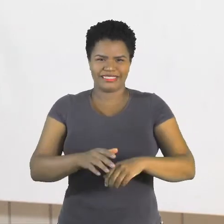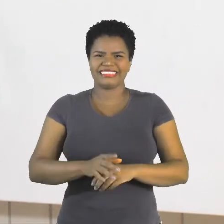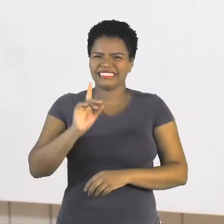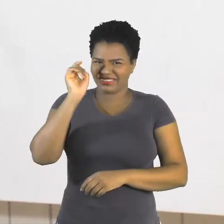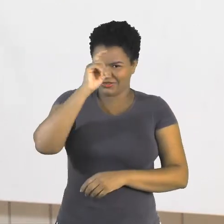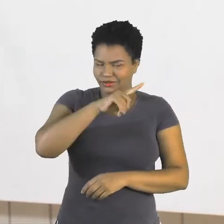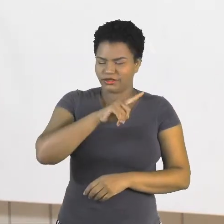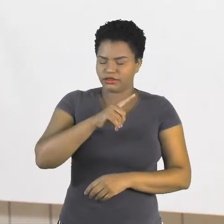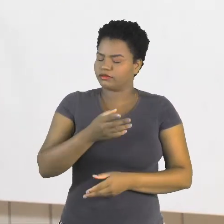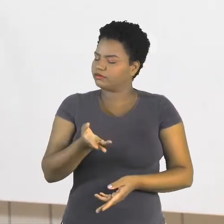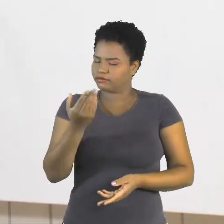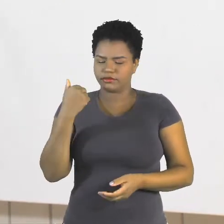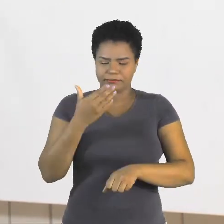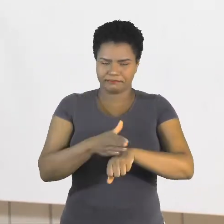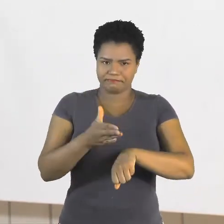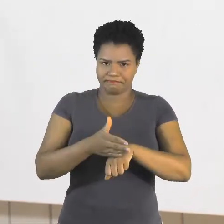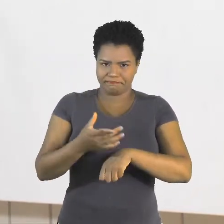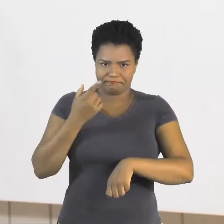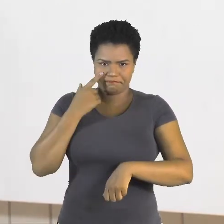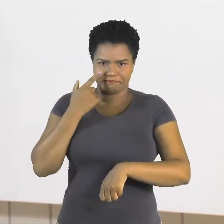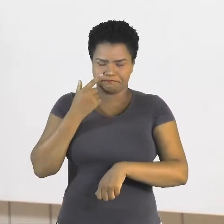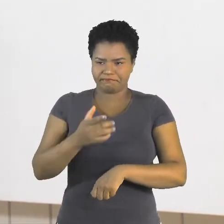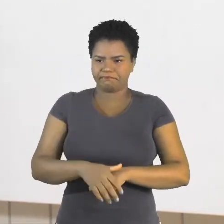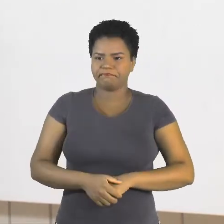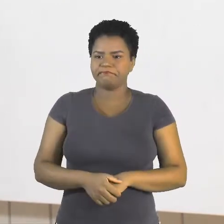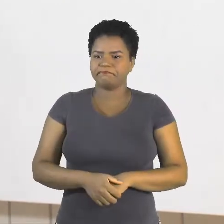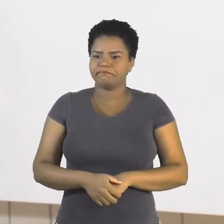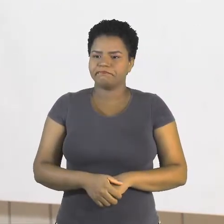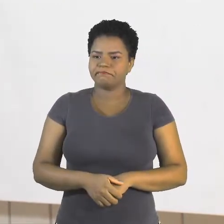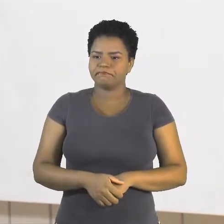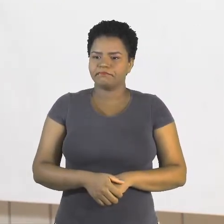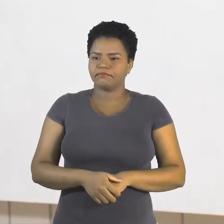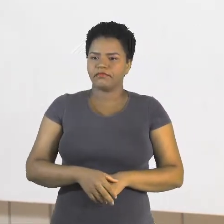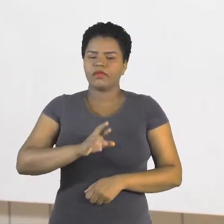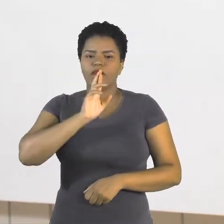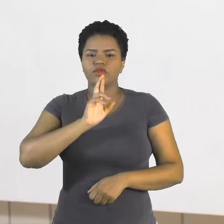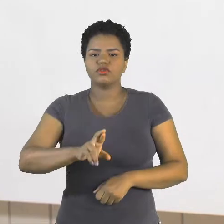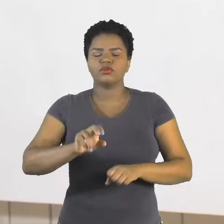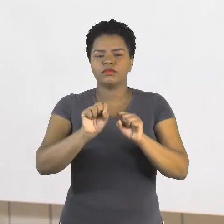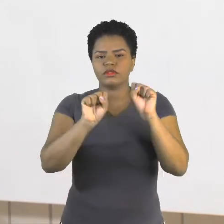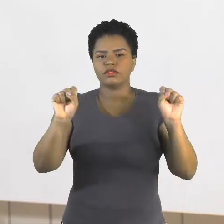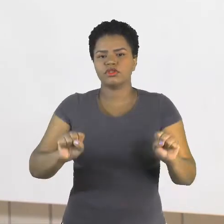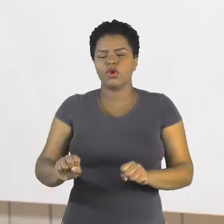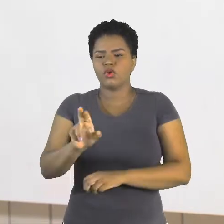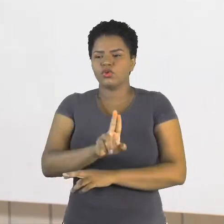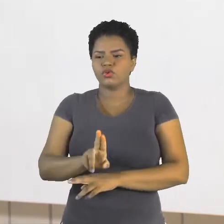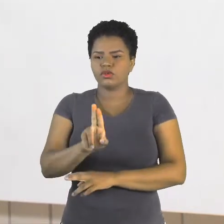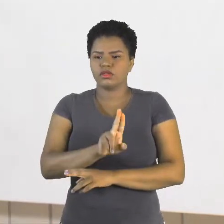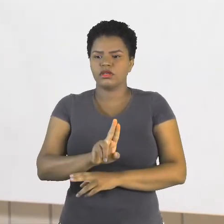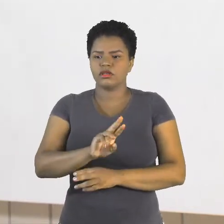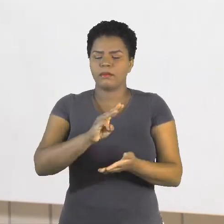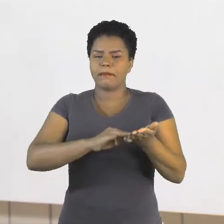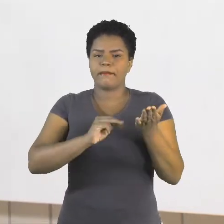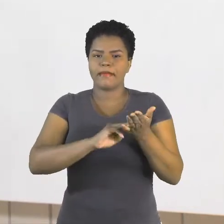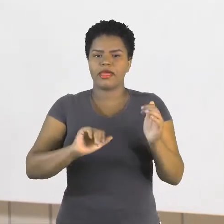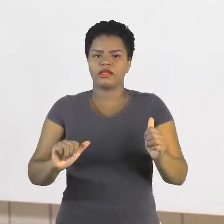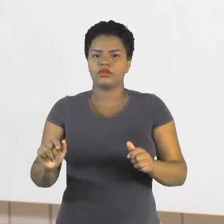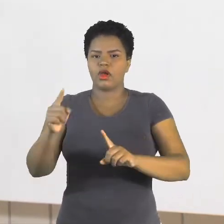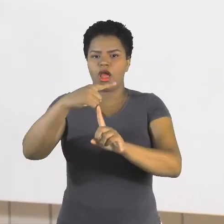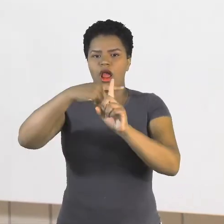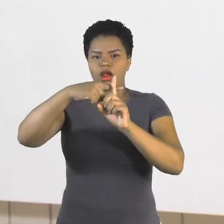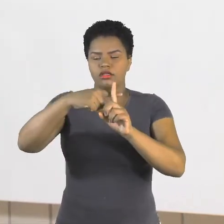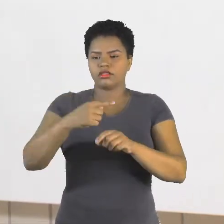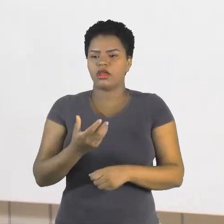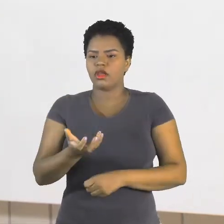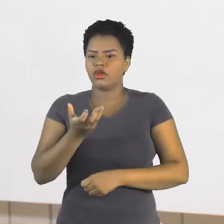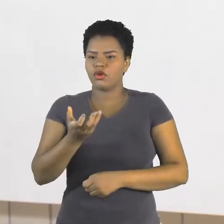então? Olha só, a gente tem aí na nossa tela assim, ó, resolva os sistemas utilizando o método da adição, e eu trouxe 4 exemplos, porque eu quero